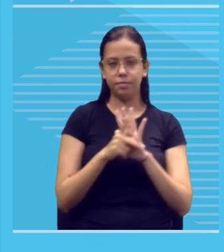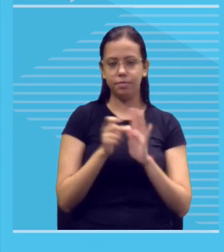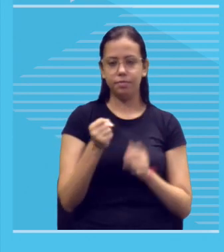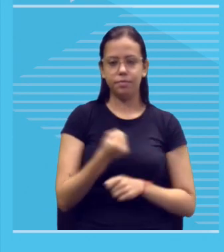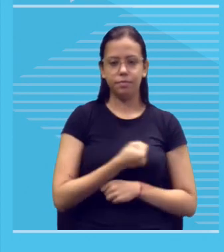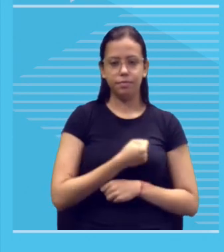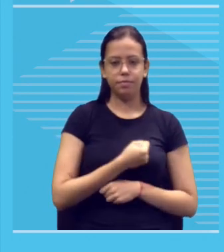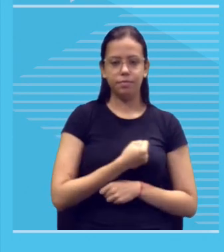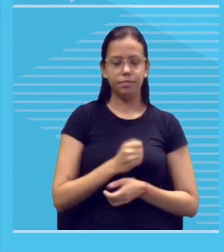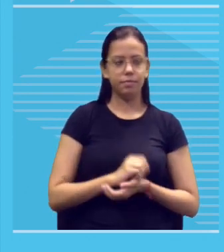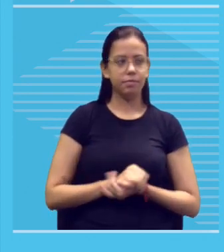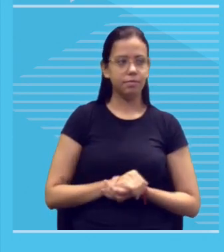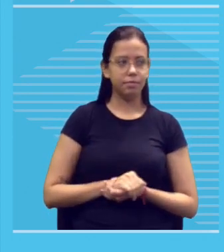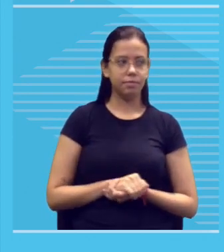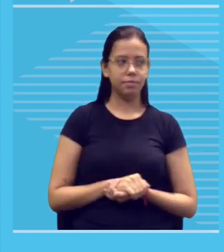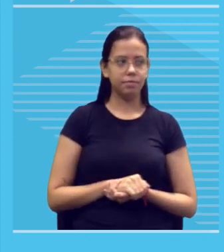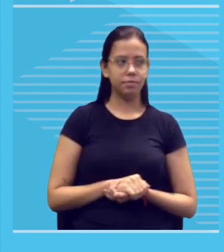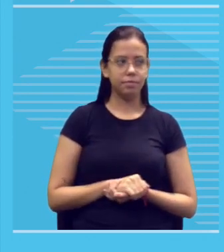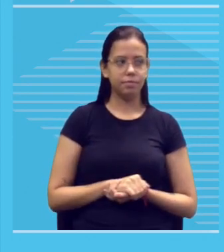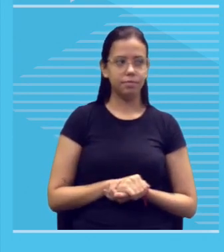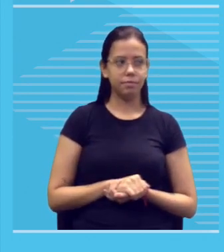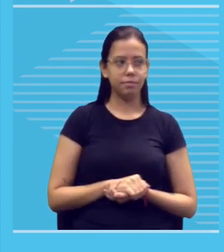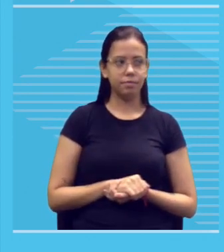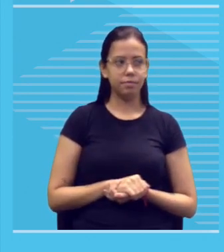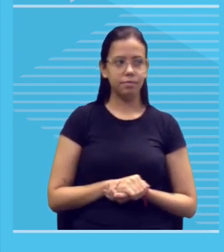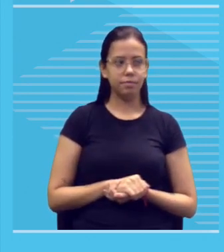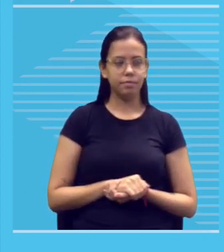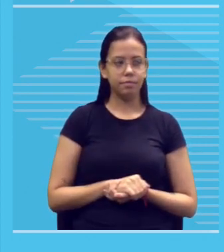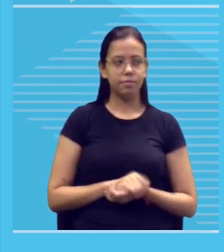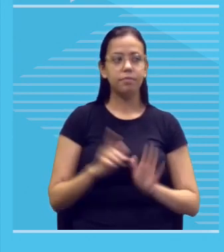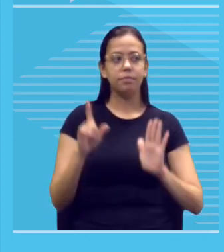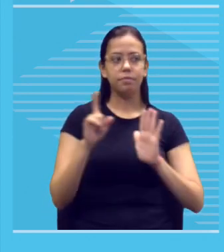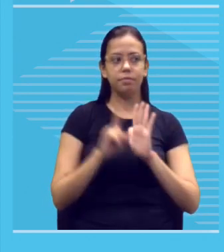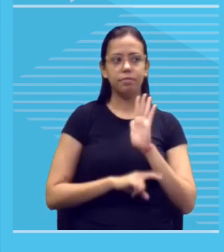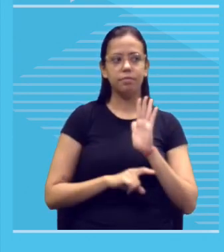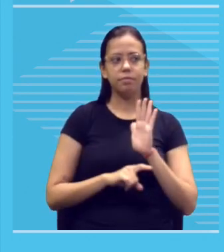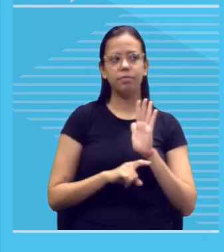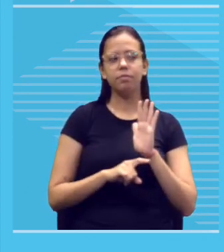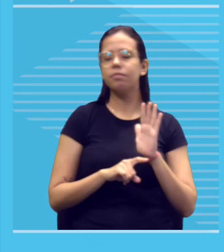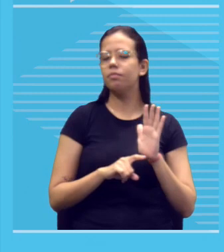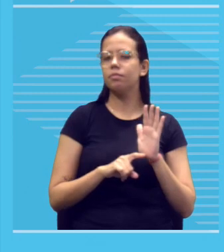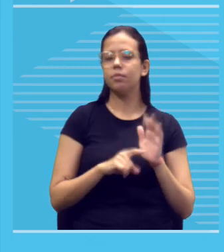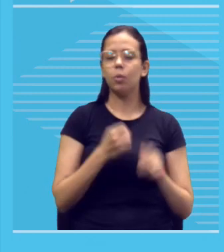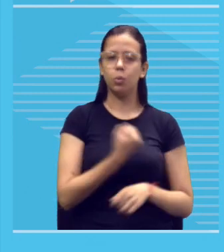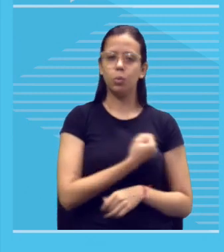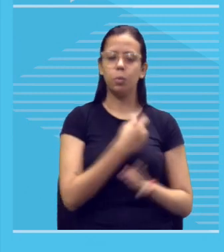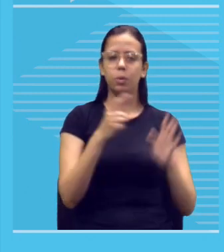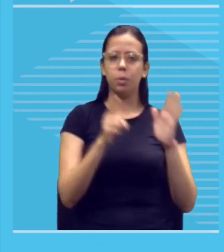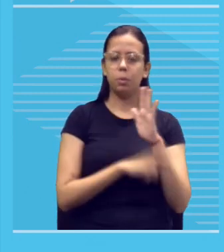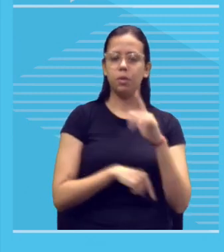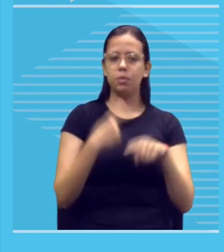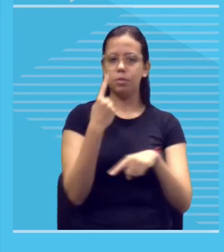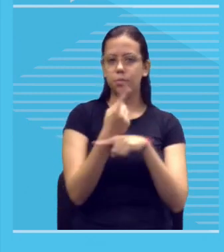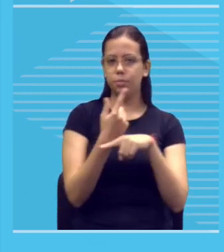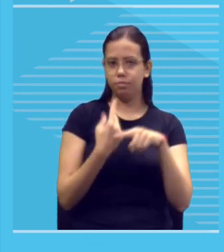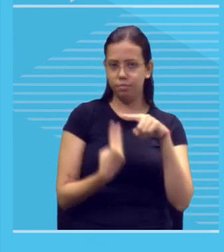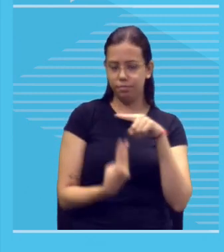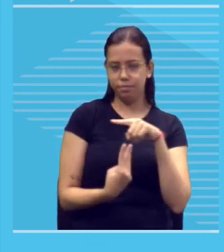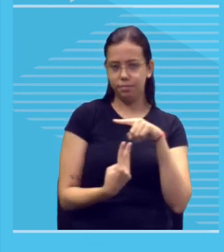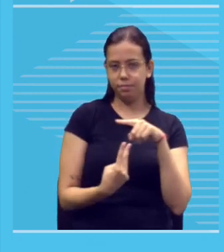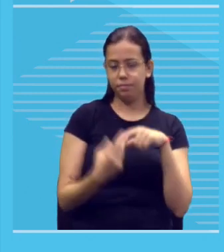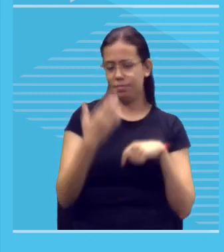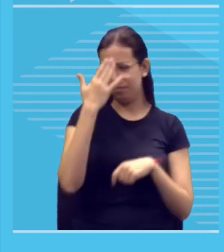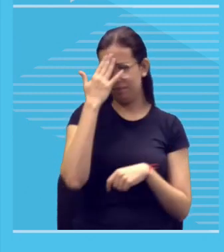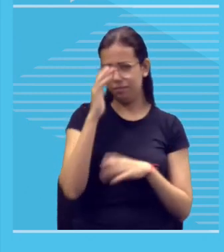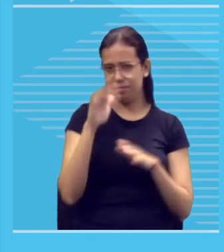um número a diferença entre o número e sua terça parte eu